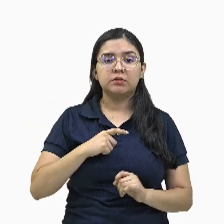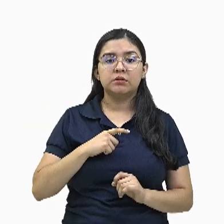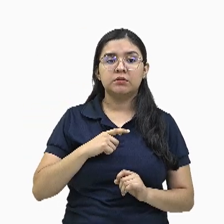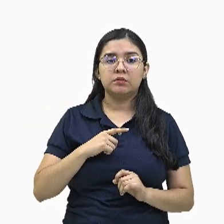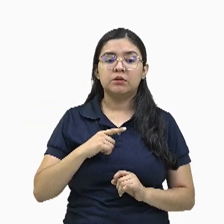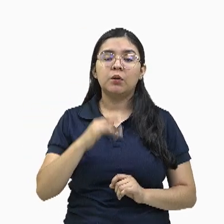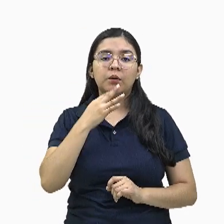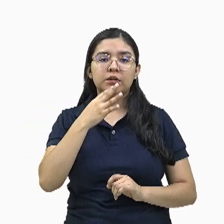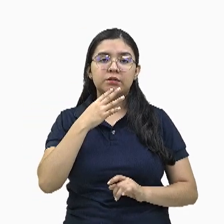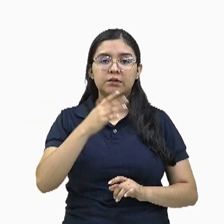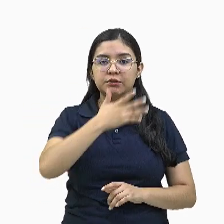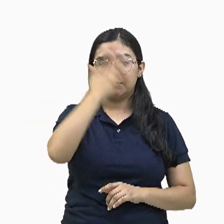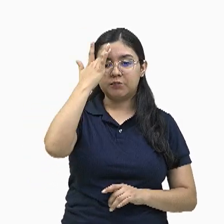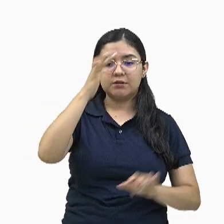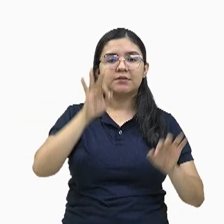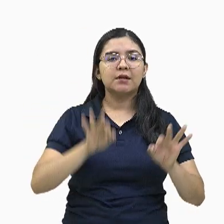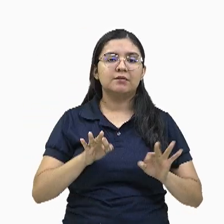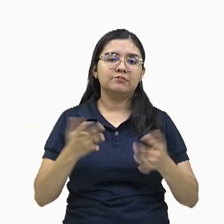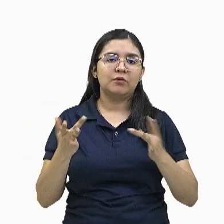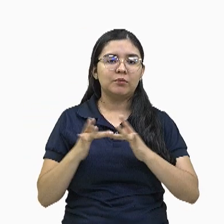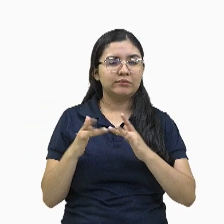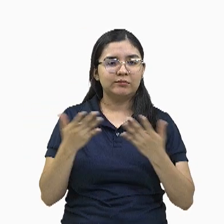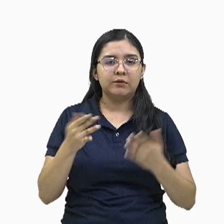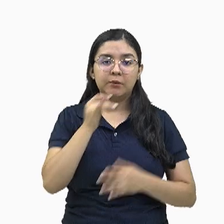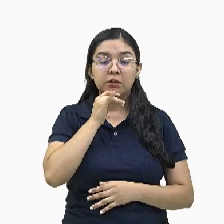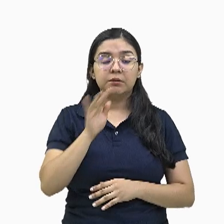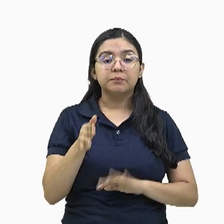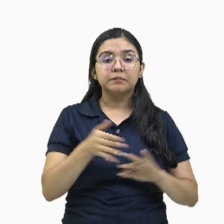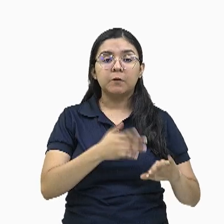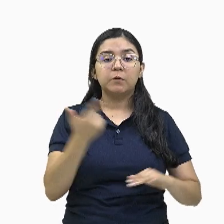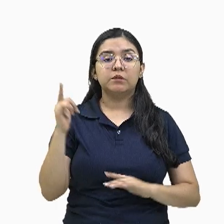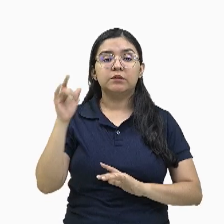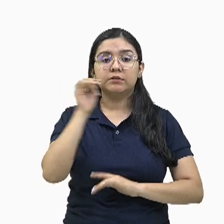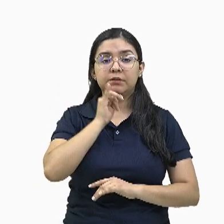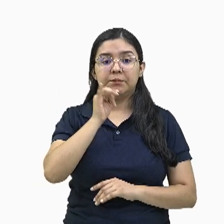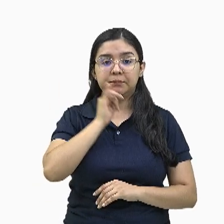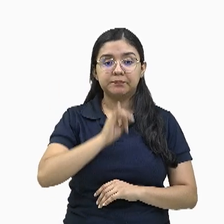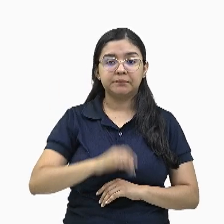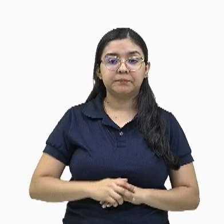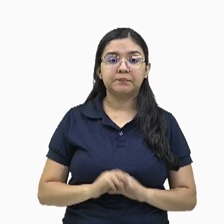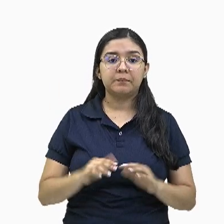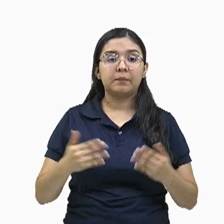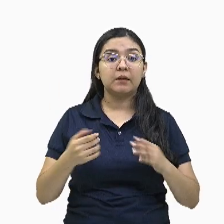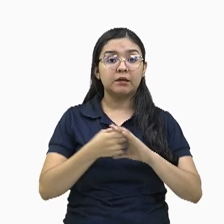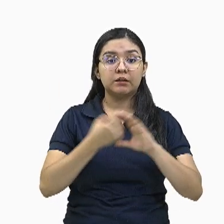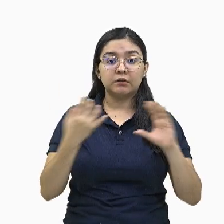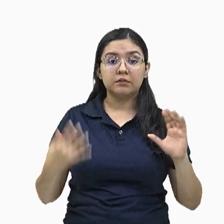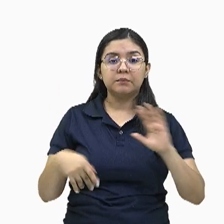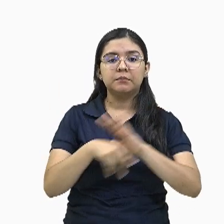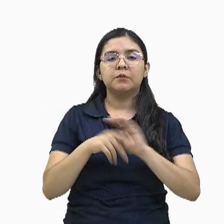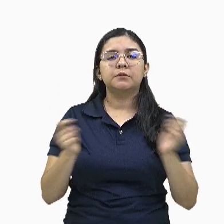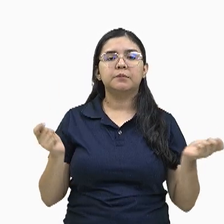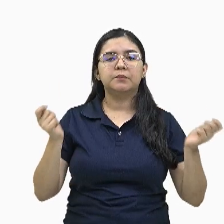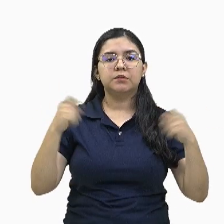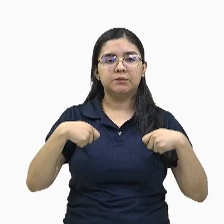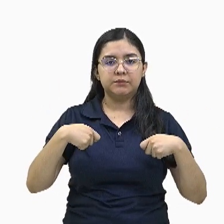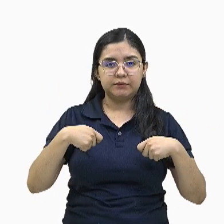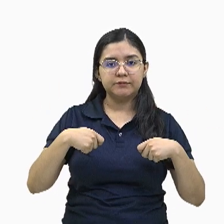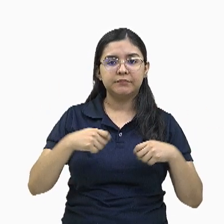pessoas certas. Mais um exemplo aqui com essa característica de